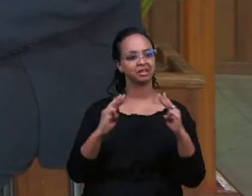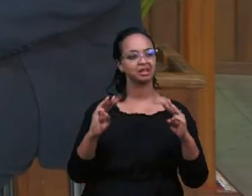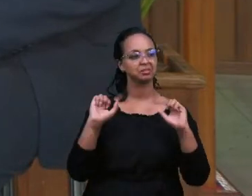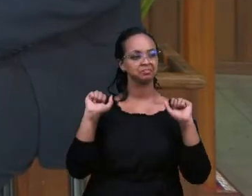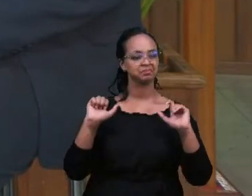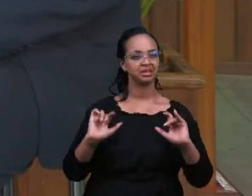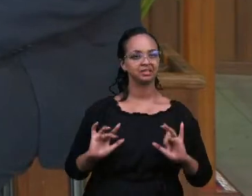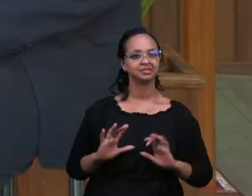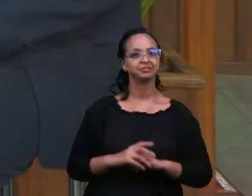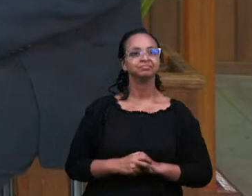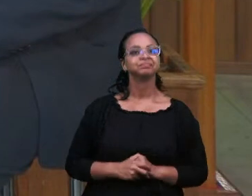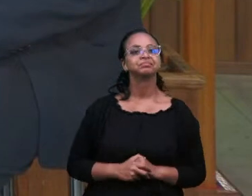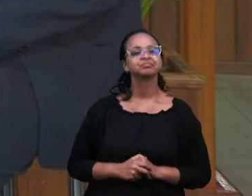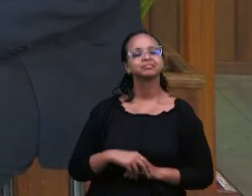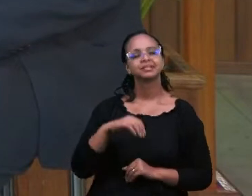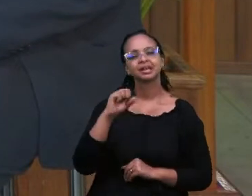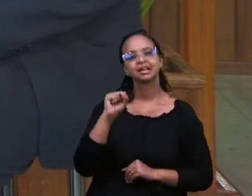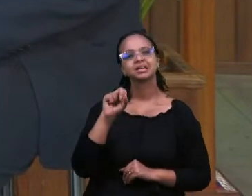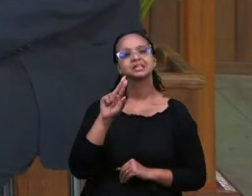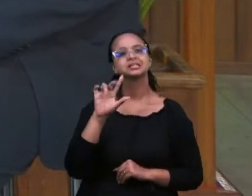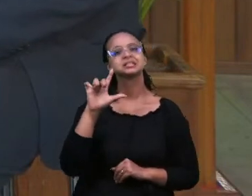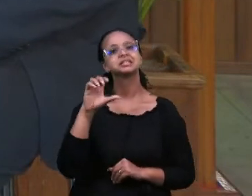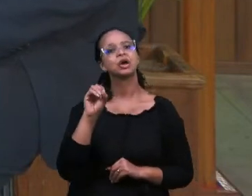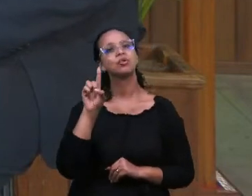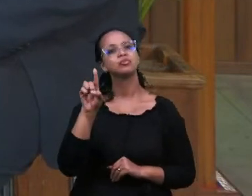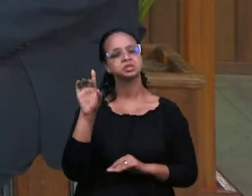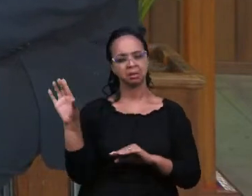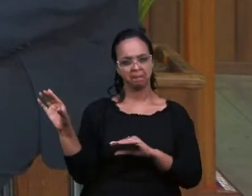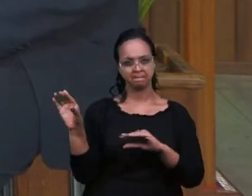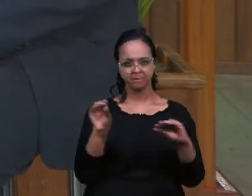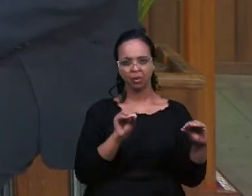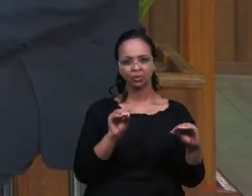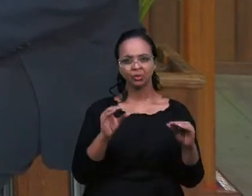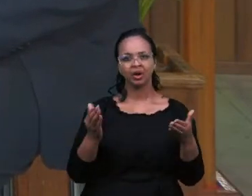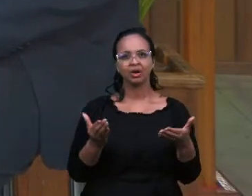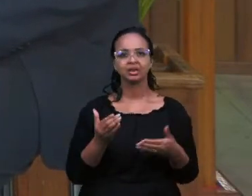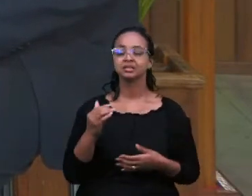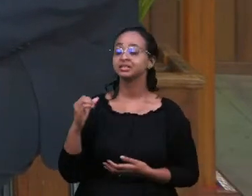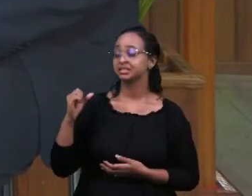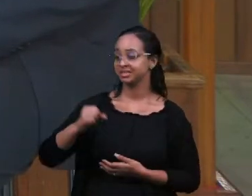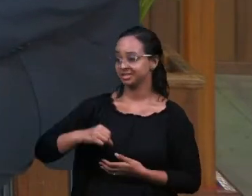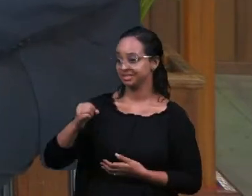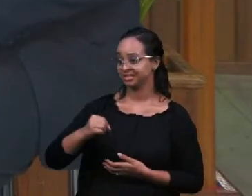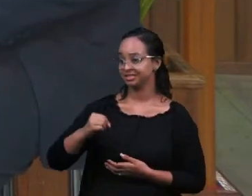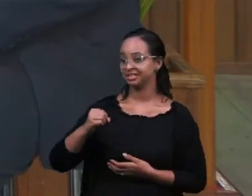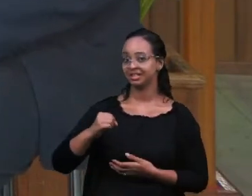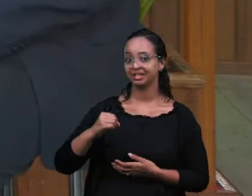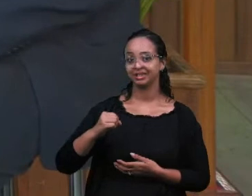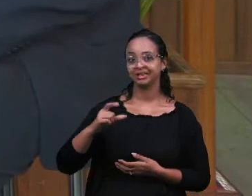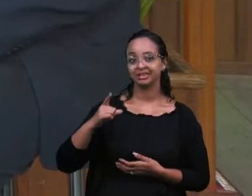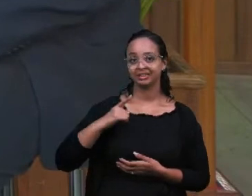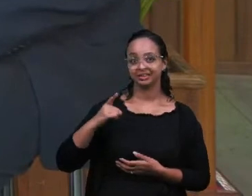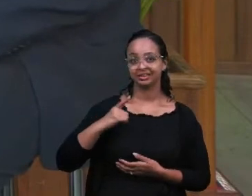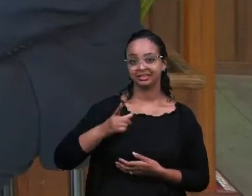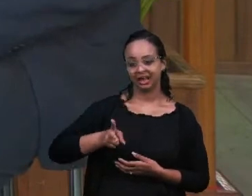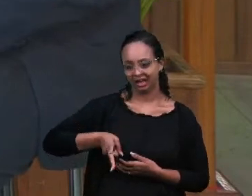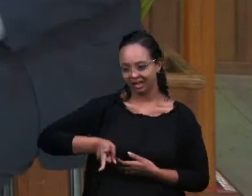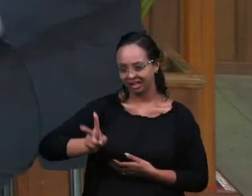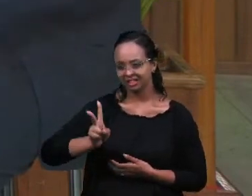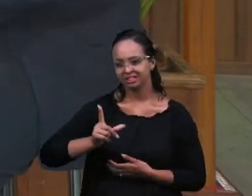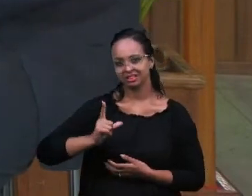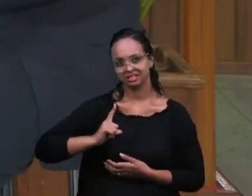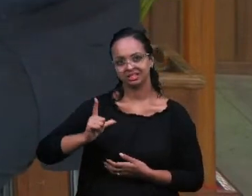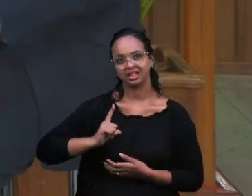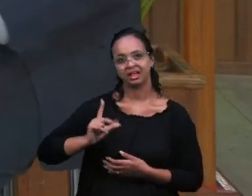agora, Saulo, você está de mudança, não é isso? Estou de mudança, né? A nossa carreira, ela tem essa característica. A